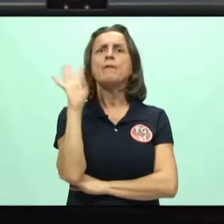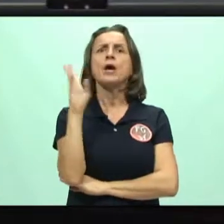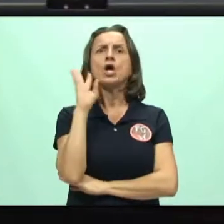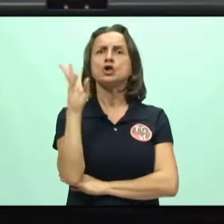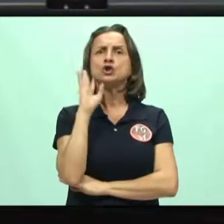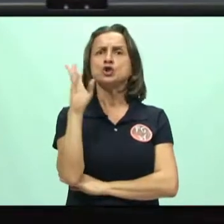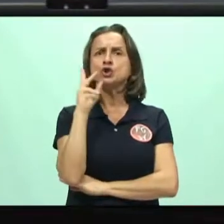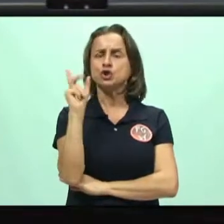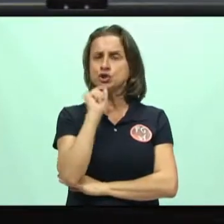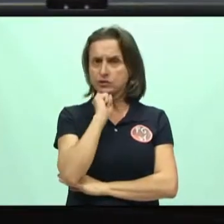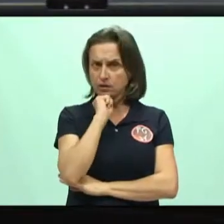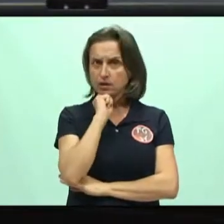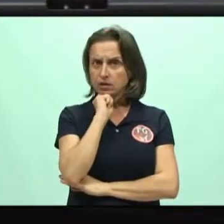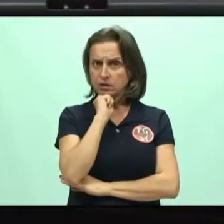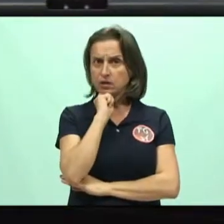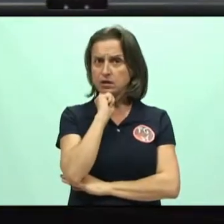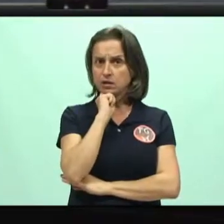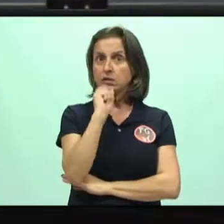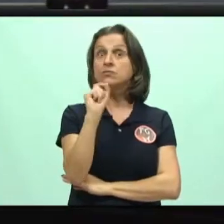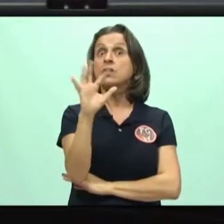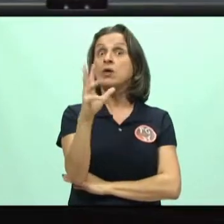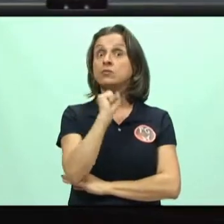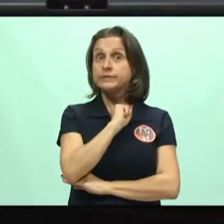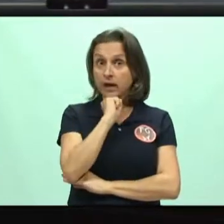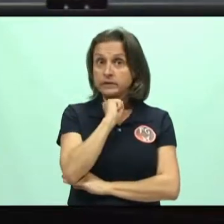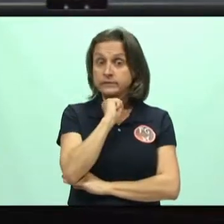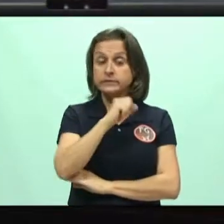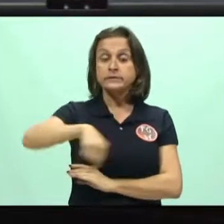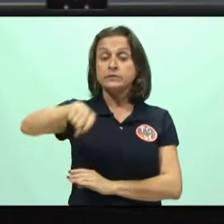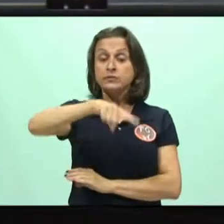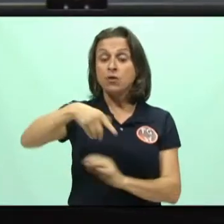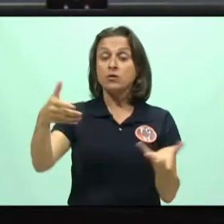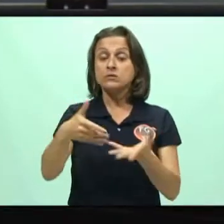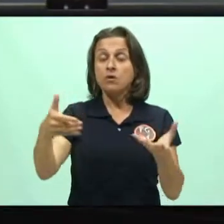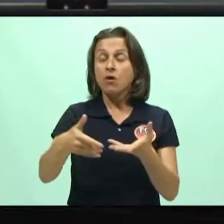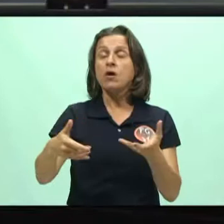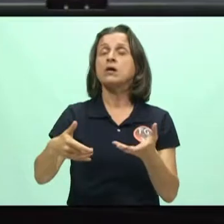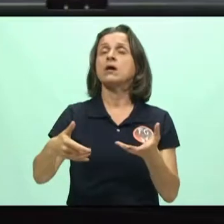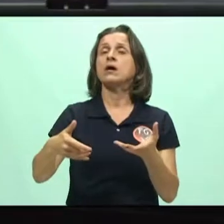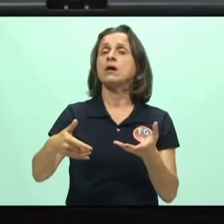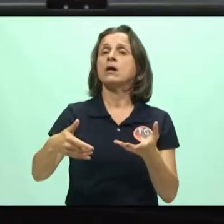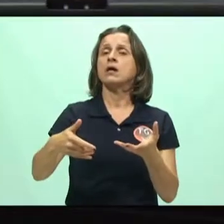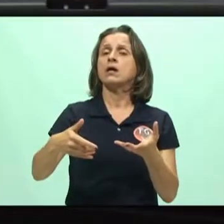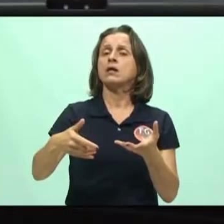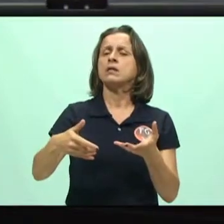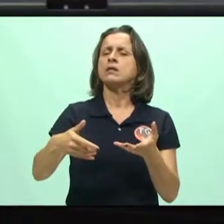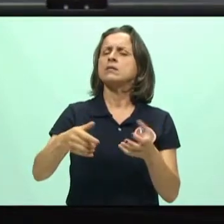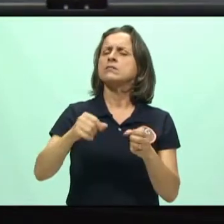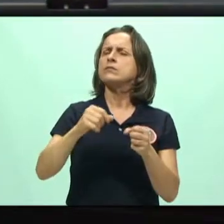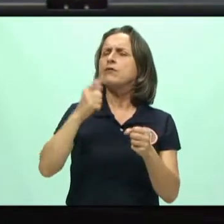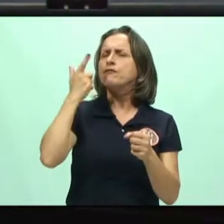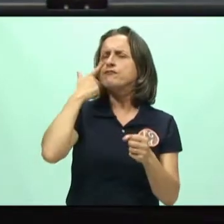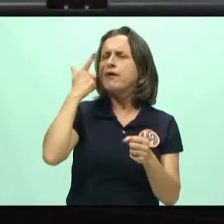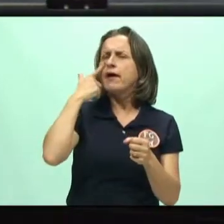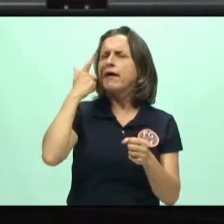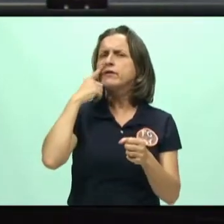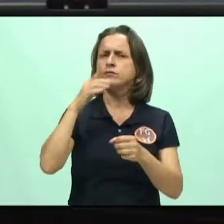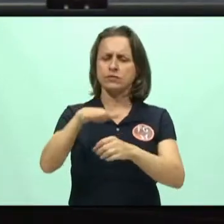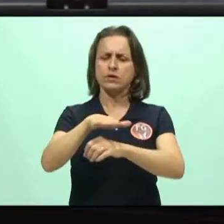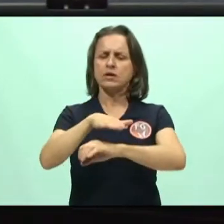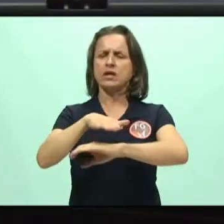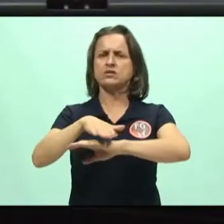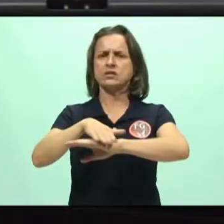o que acontece que nós temos agora retomandos asfalto a reposição da IJ